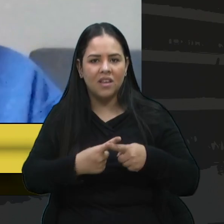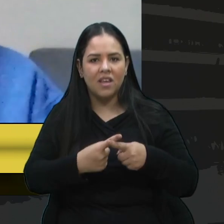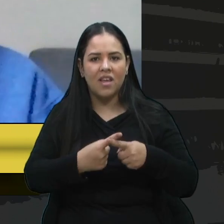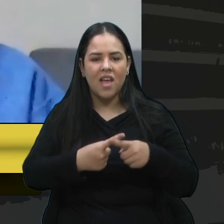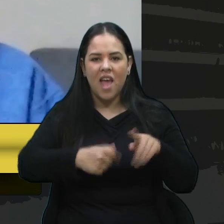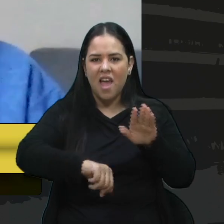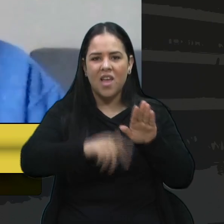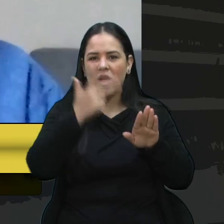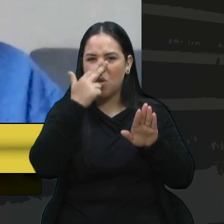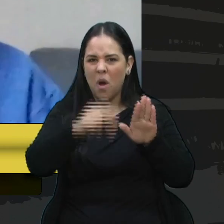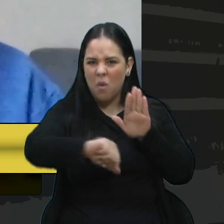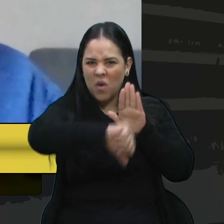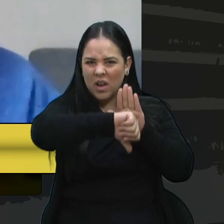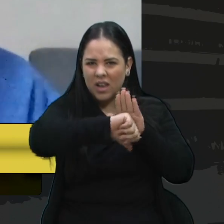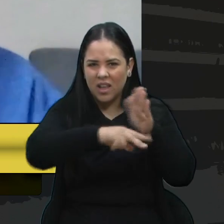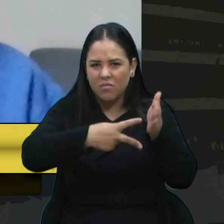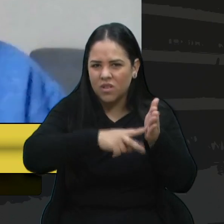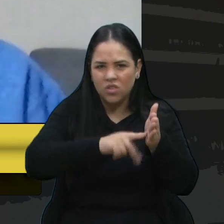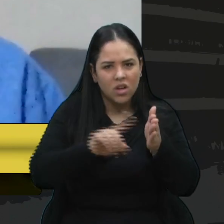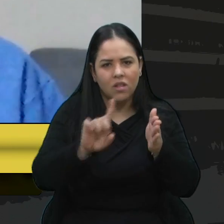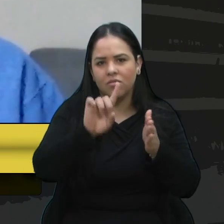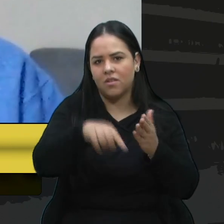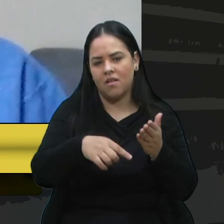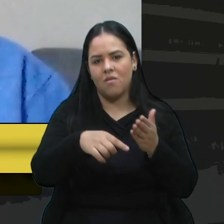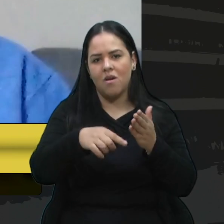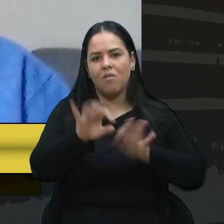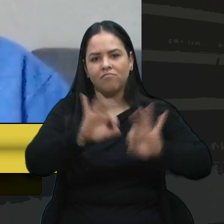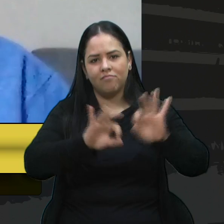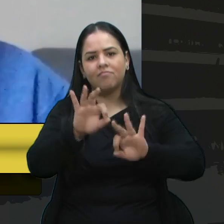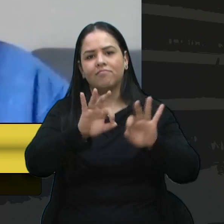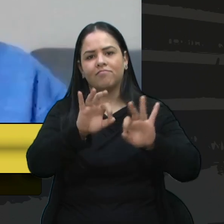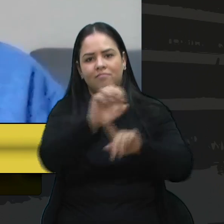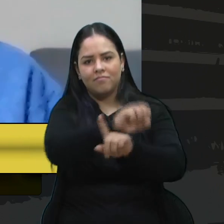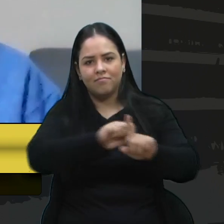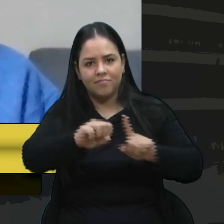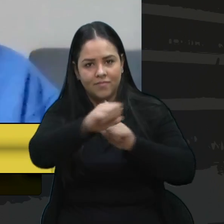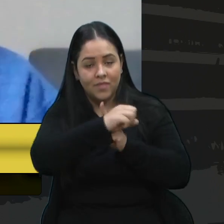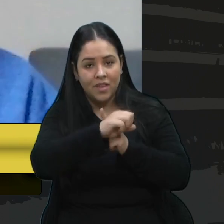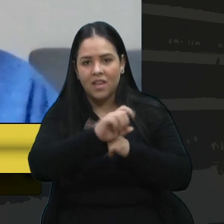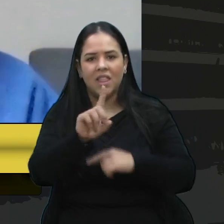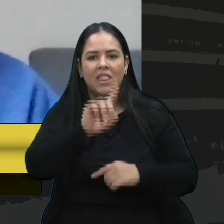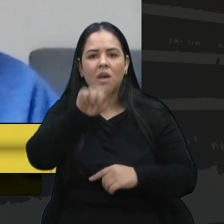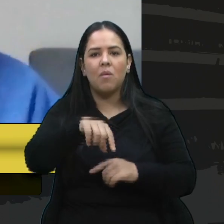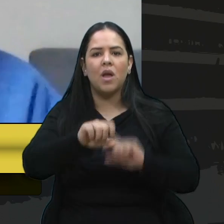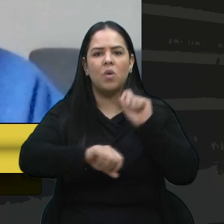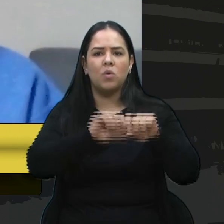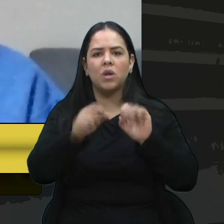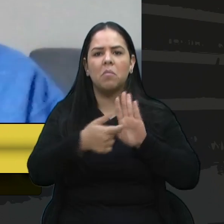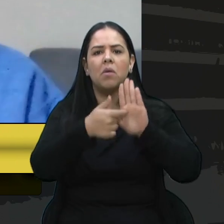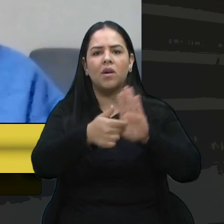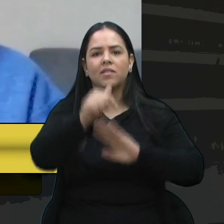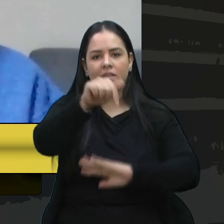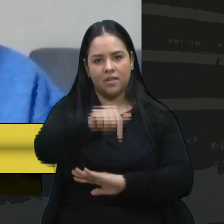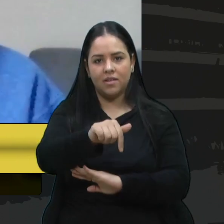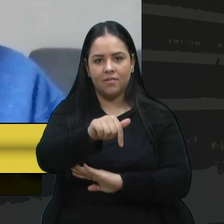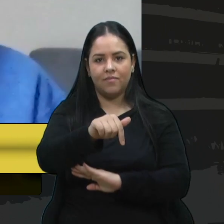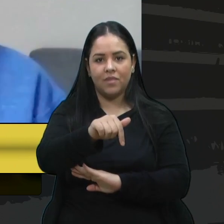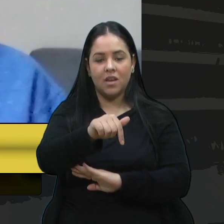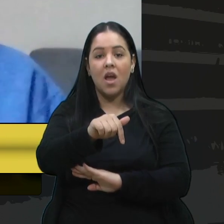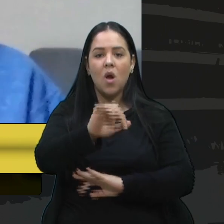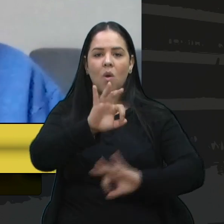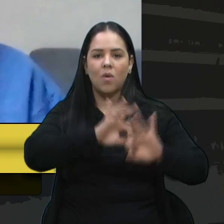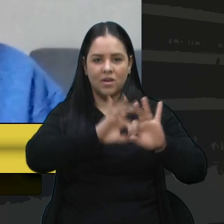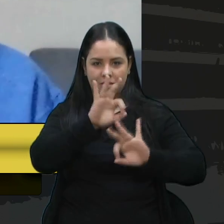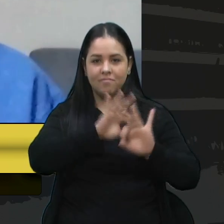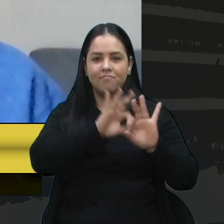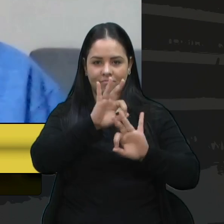das organizações sociais. Organização social não é o que se pinta nessa casa. Organização social é a